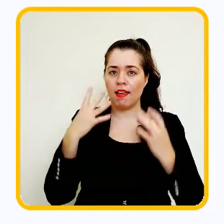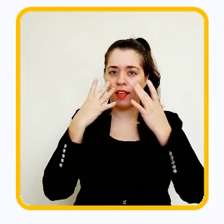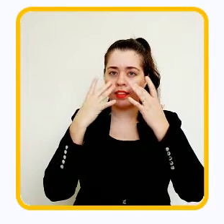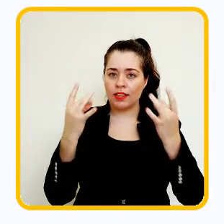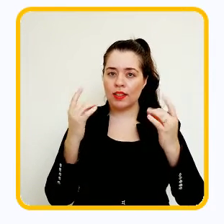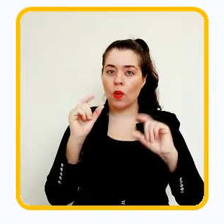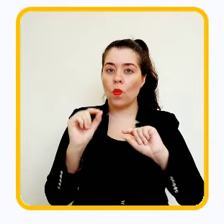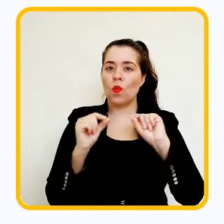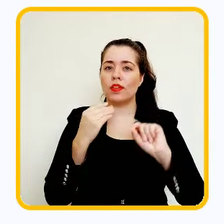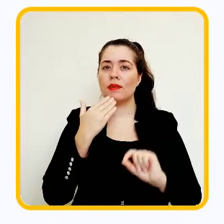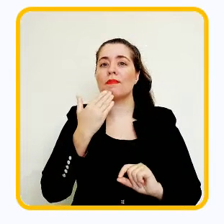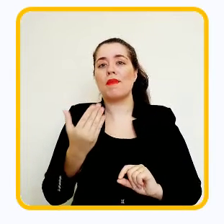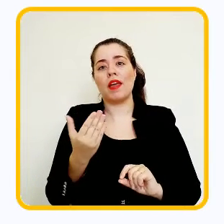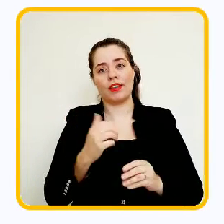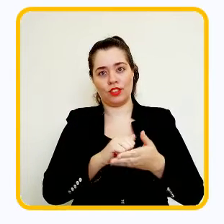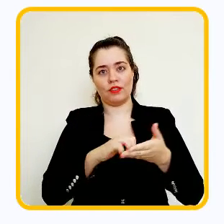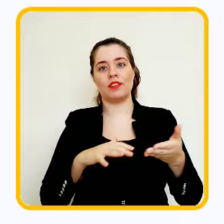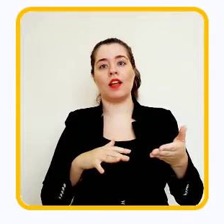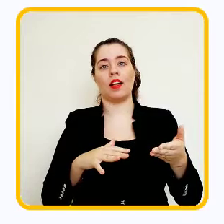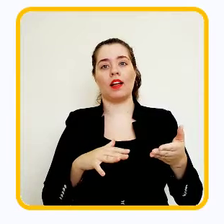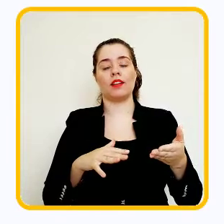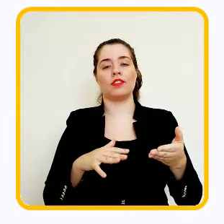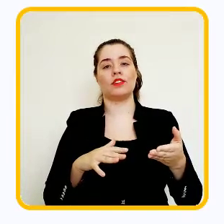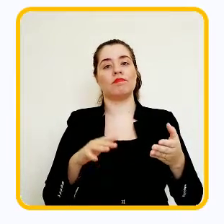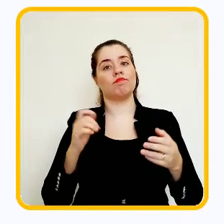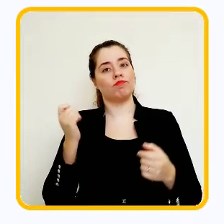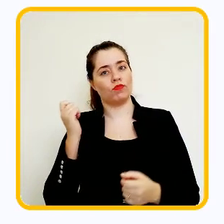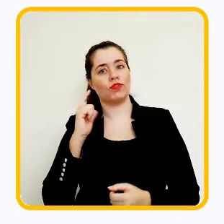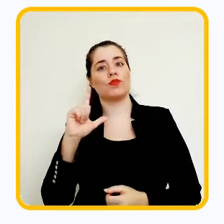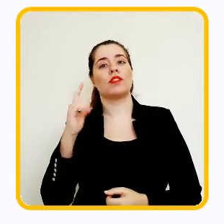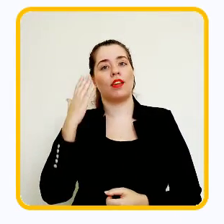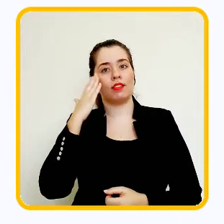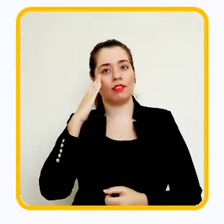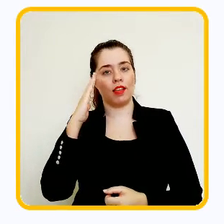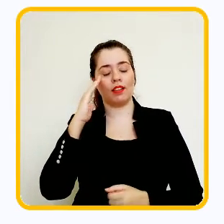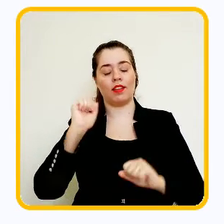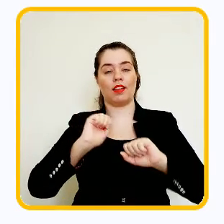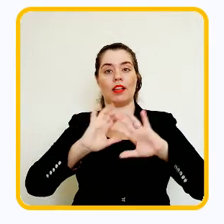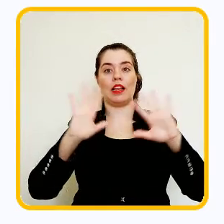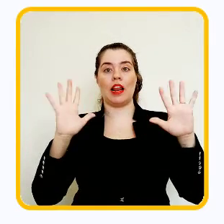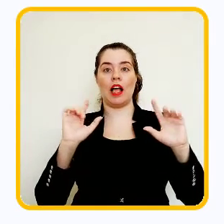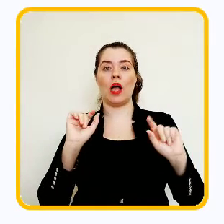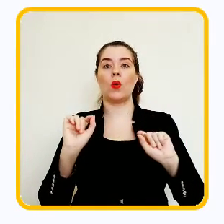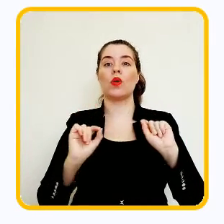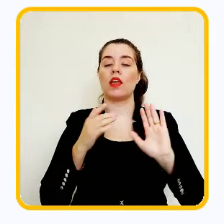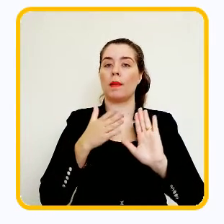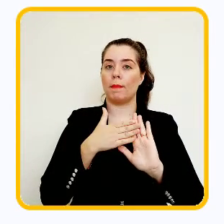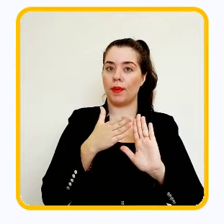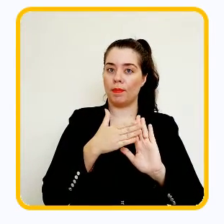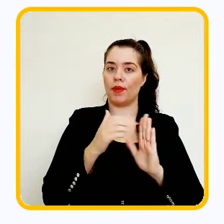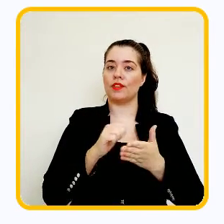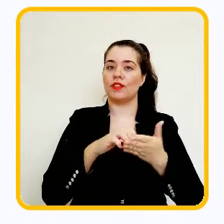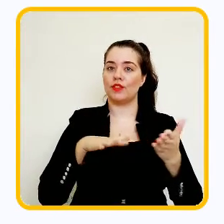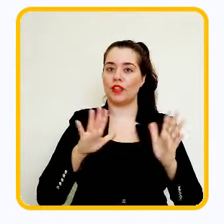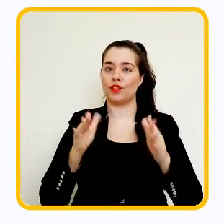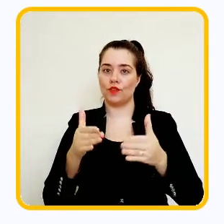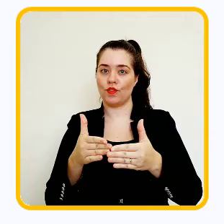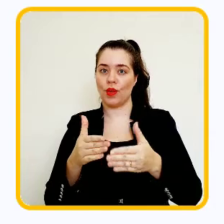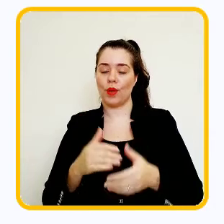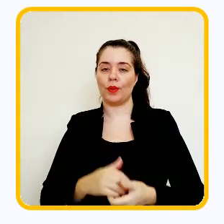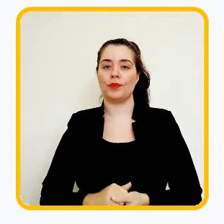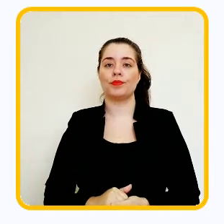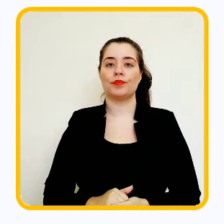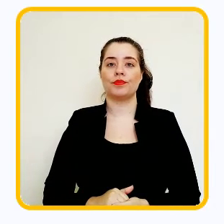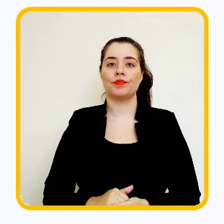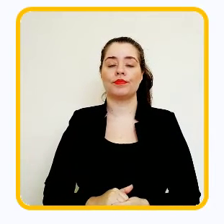e é importante que você leia com atenção os enunciados das atividades para que possa entender claramente aqui se propõe